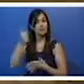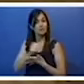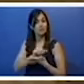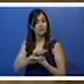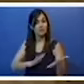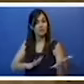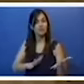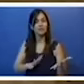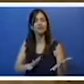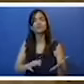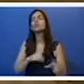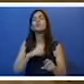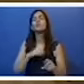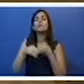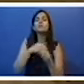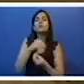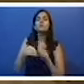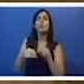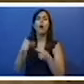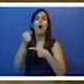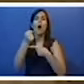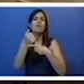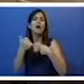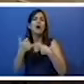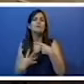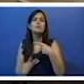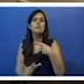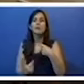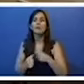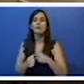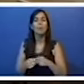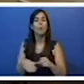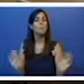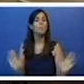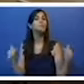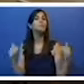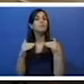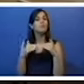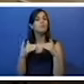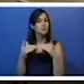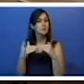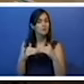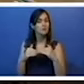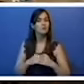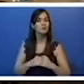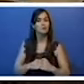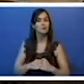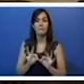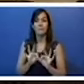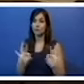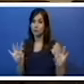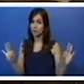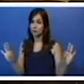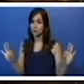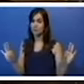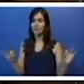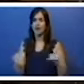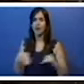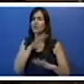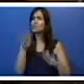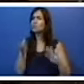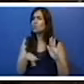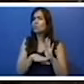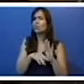exercício pessoal mistura a fração mistura proporção mistura medidas é uma